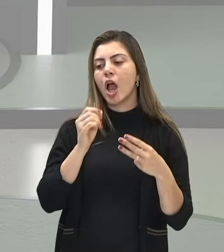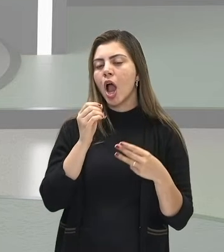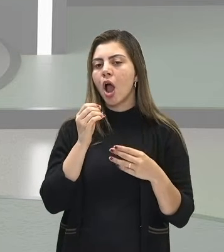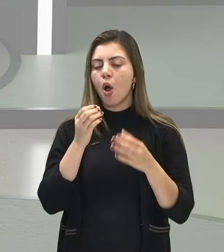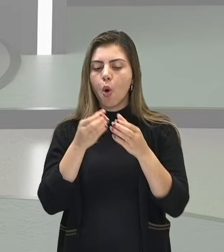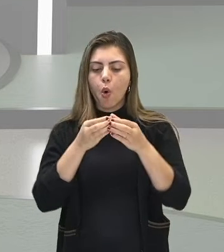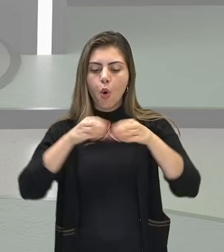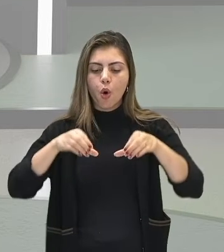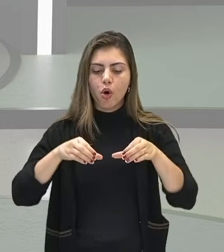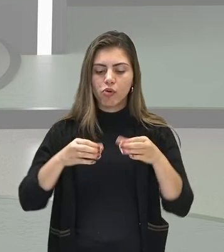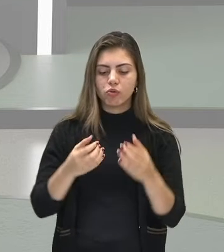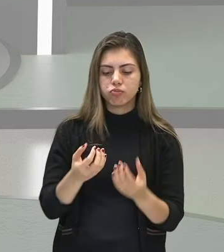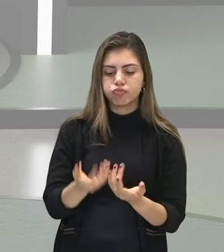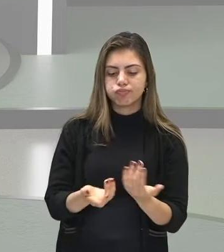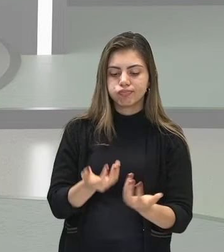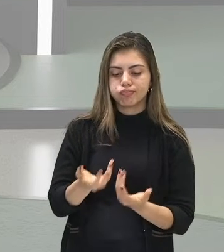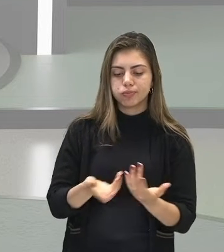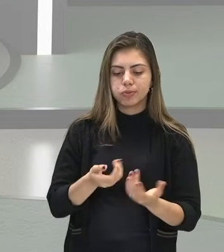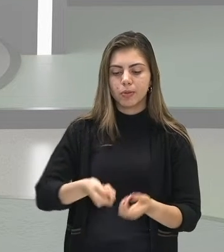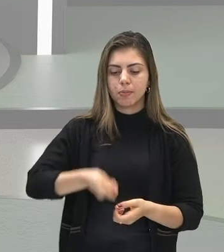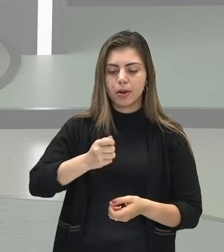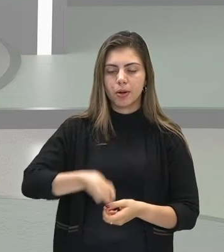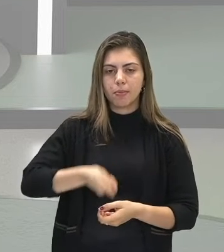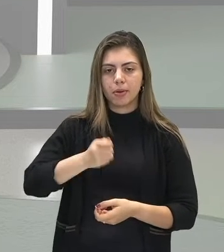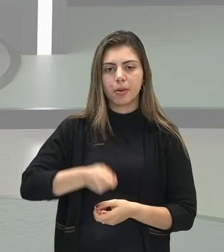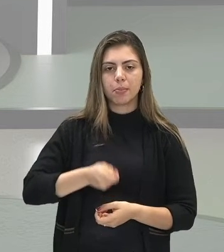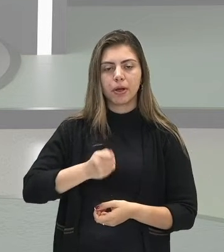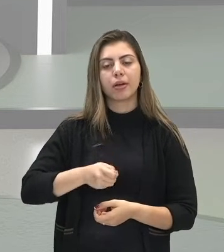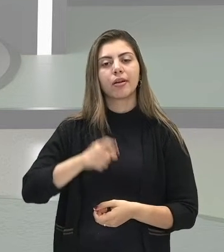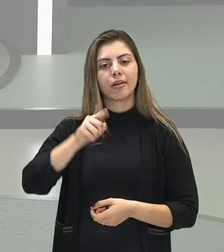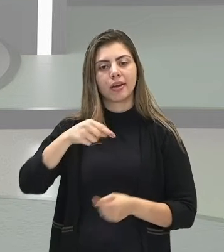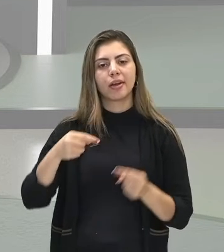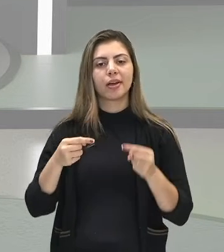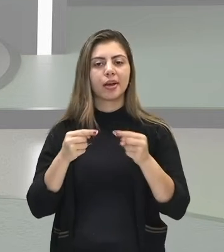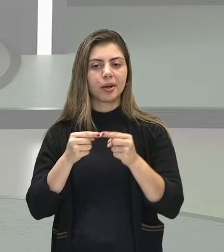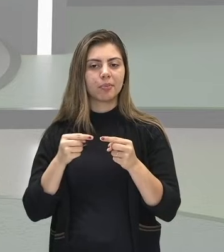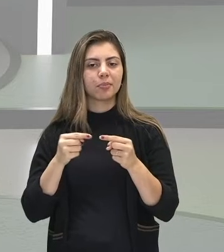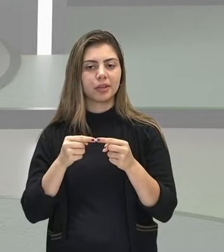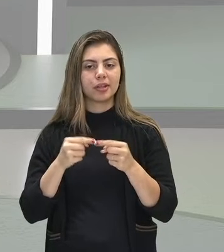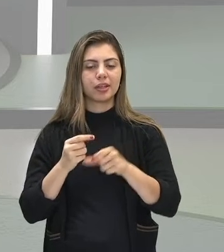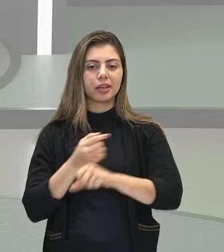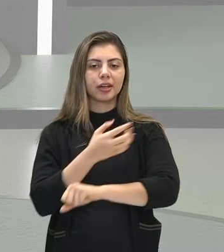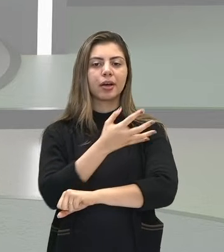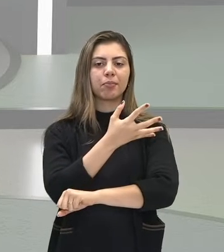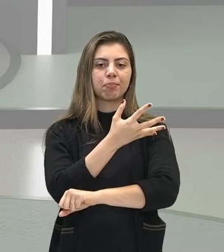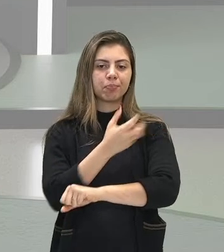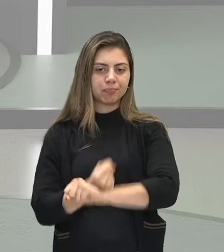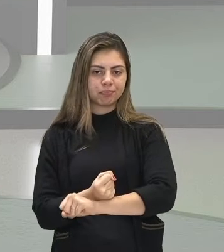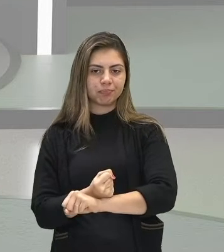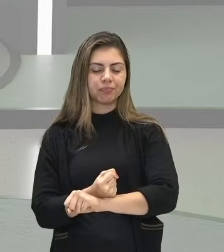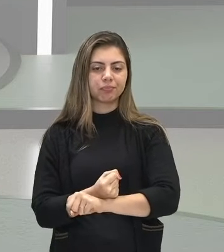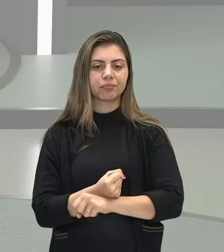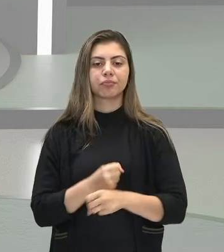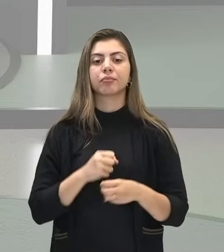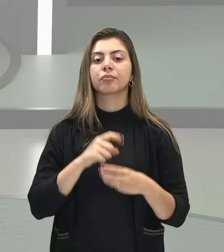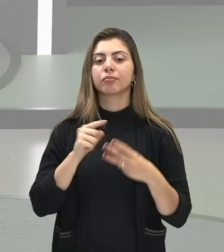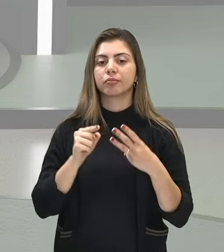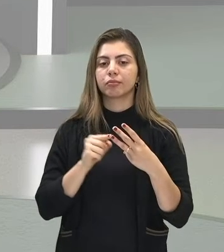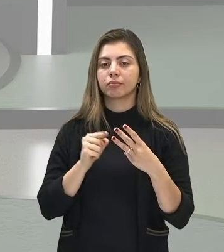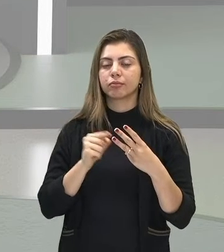um ovo, a reação que está acontecendo ali é uma reação endotérmica. A mesma coisa